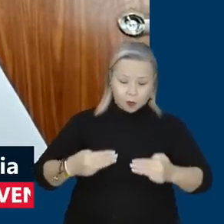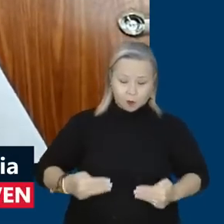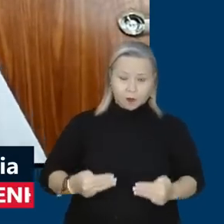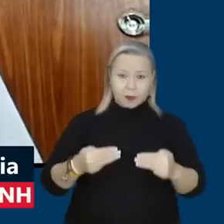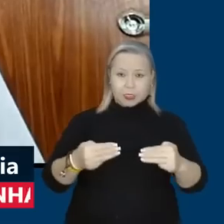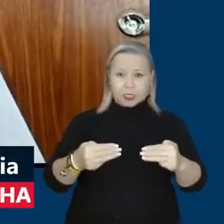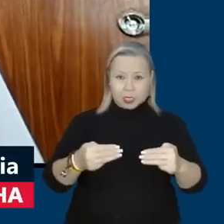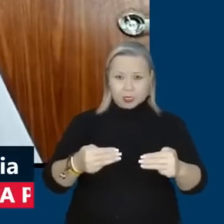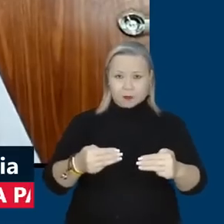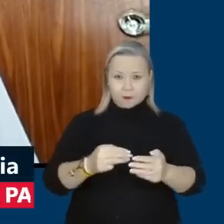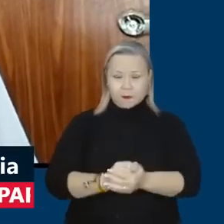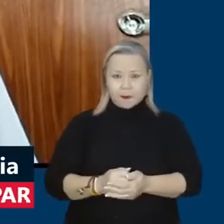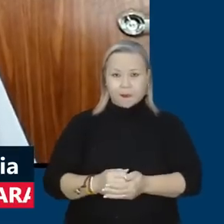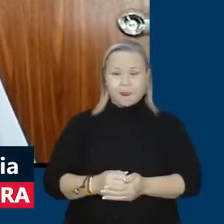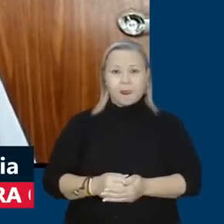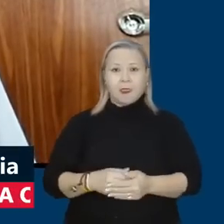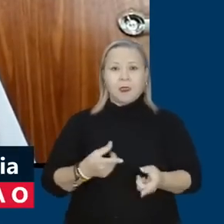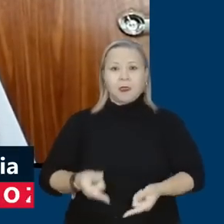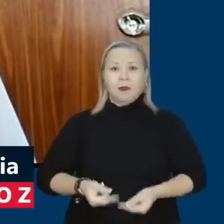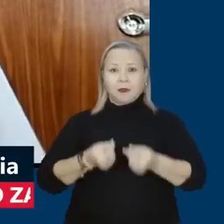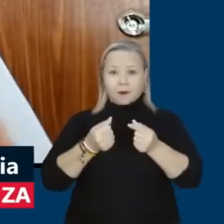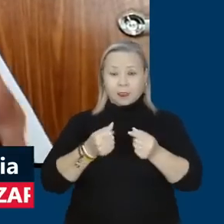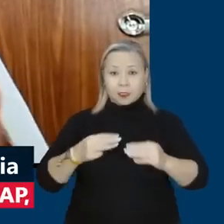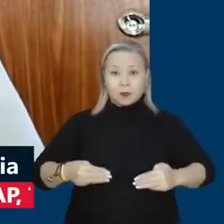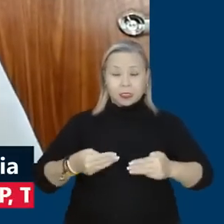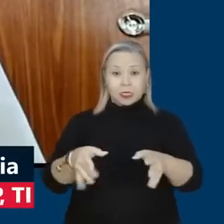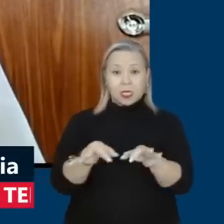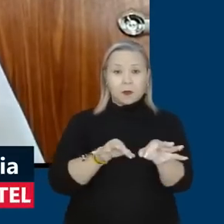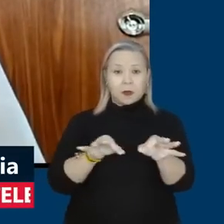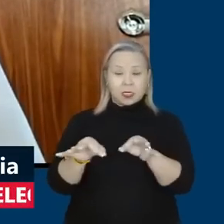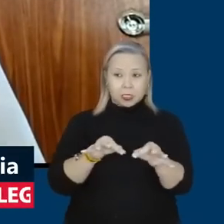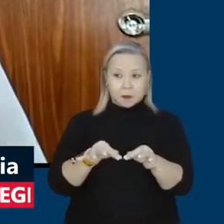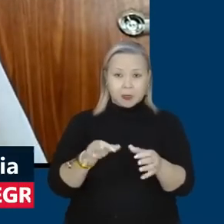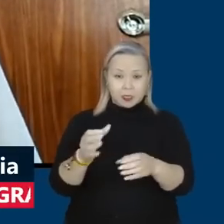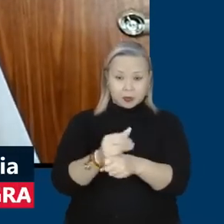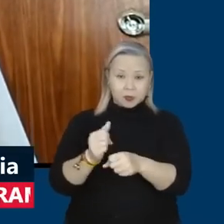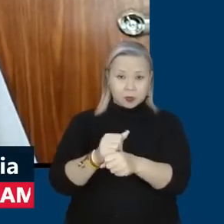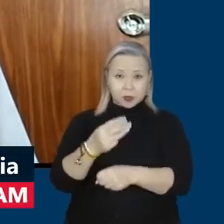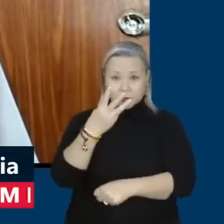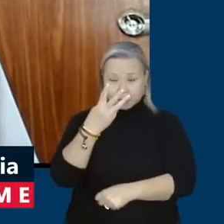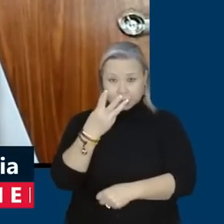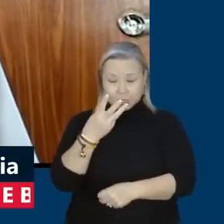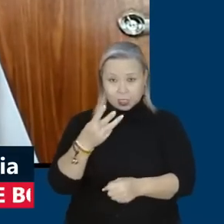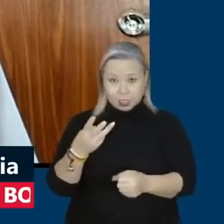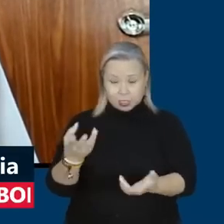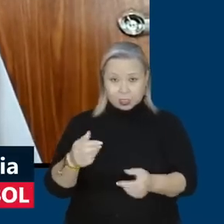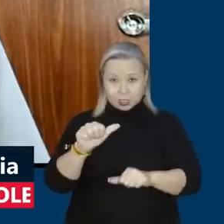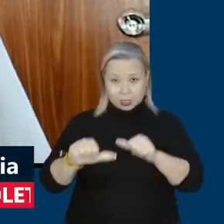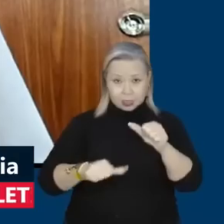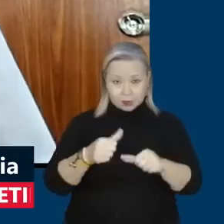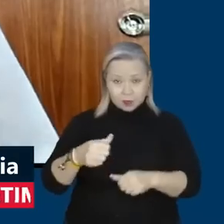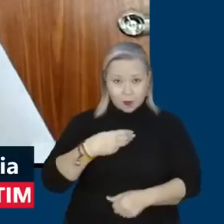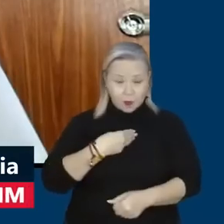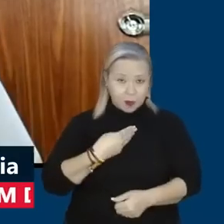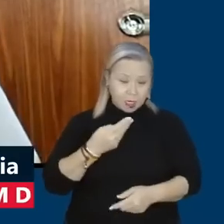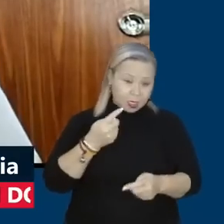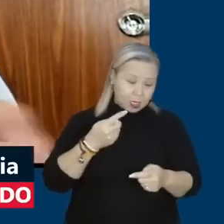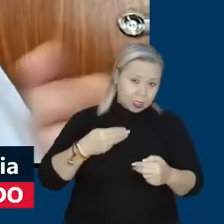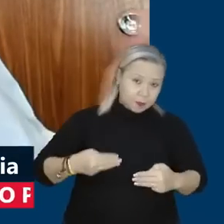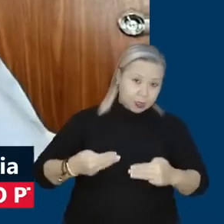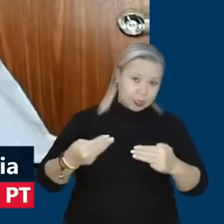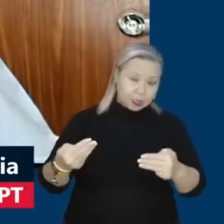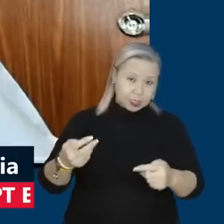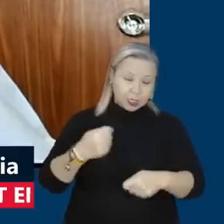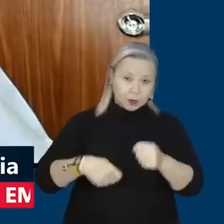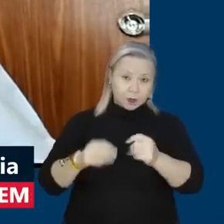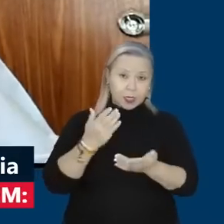da Fazenda, com o Ministério do Planejamento, quando você soma os três e transforma no Ministério da Economia, ele acaba